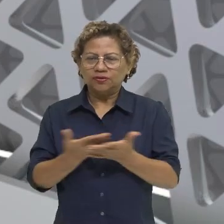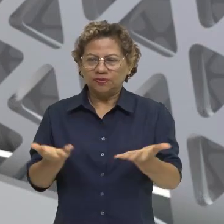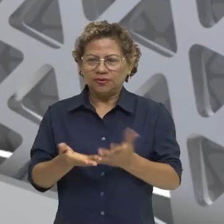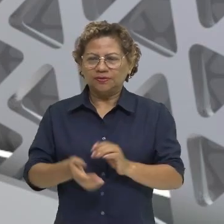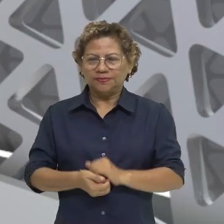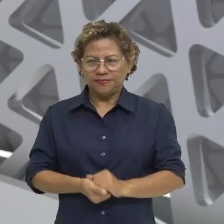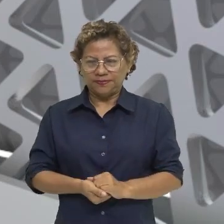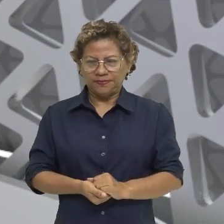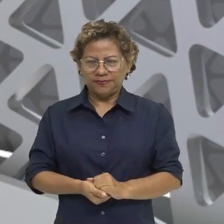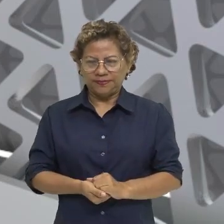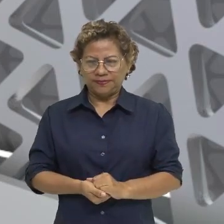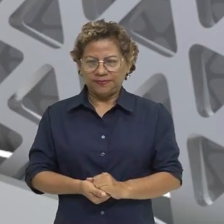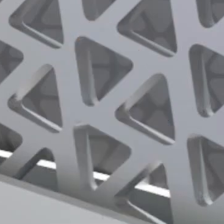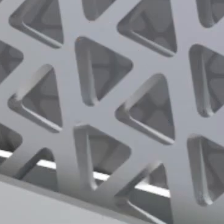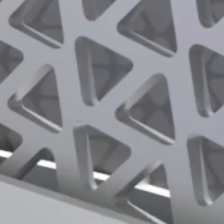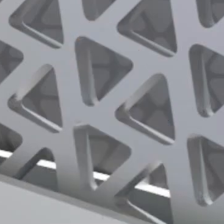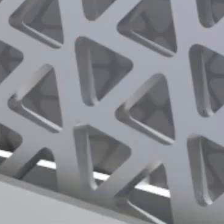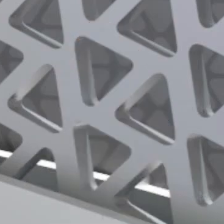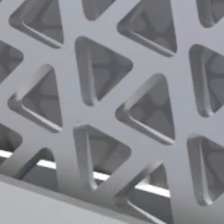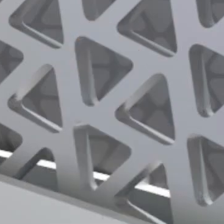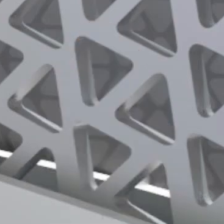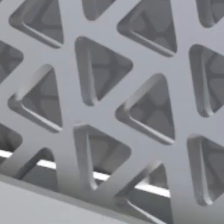Vamos!